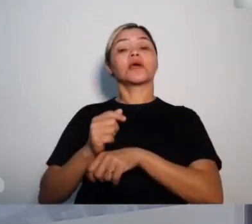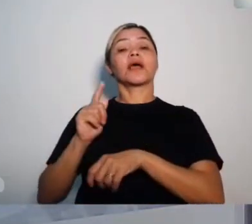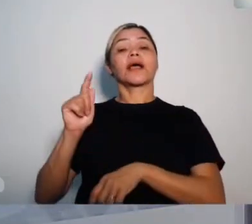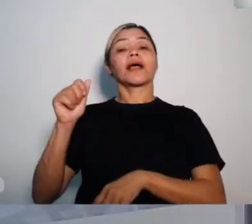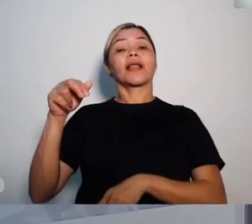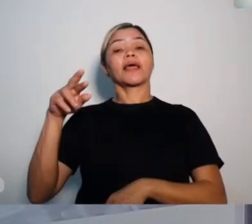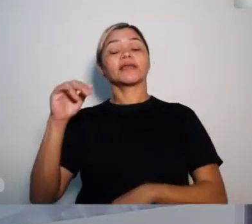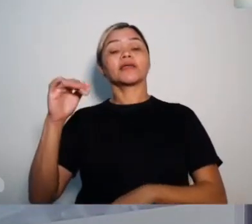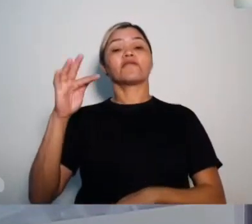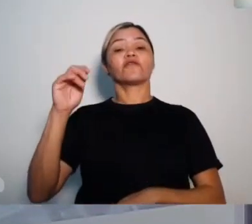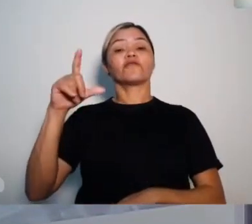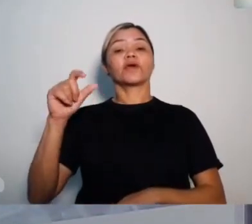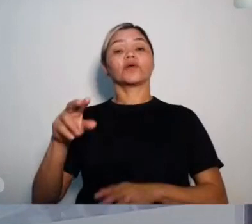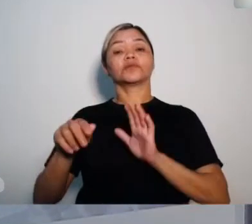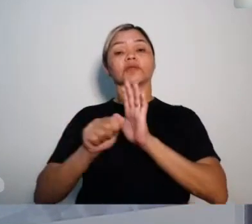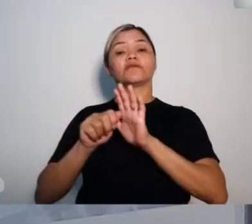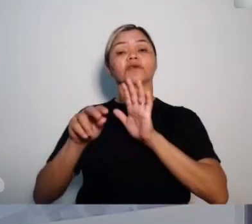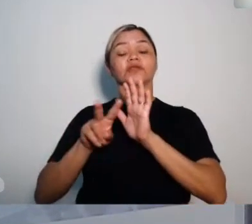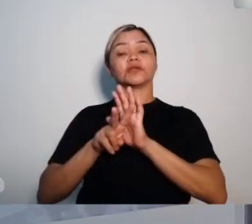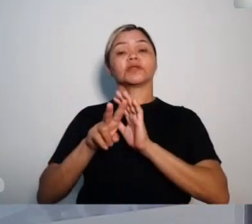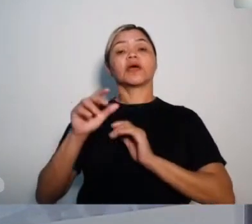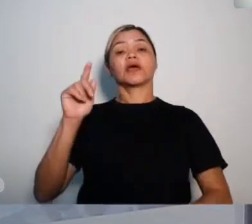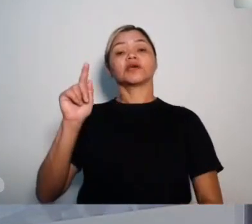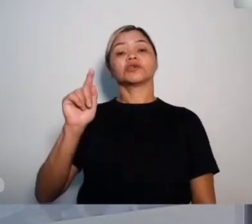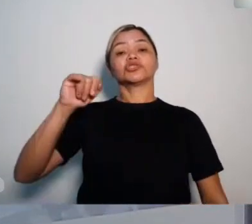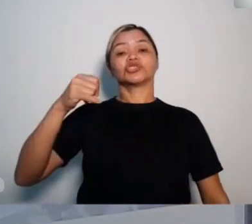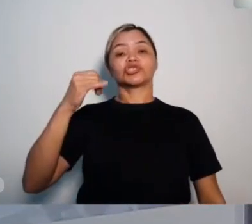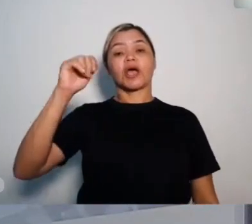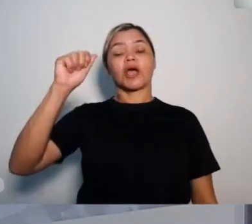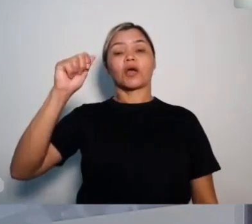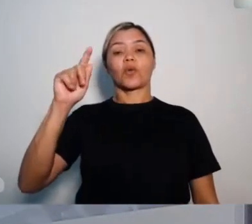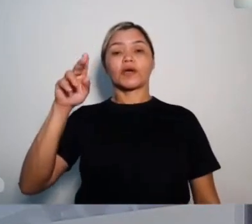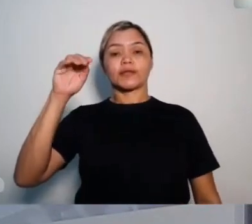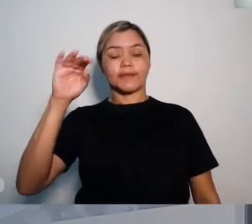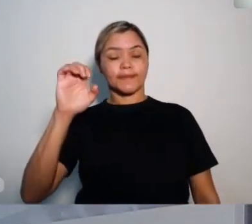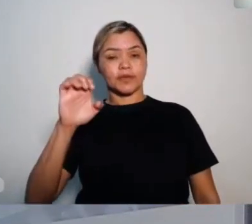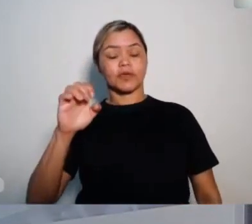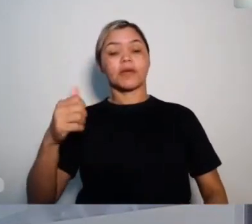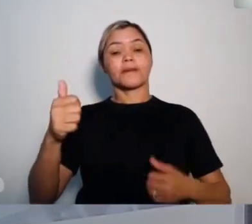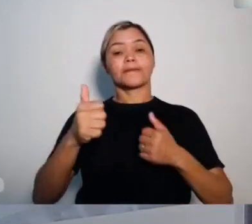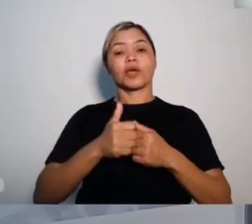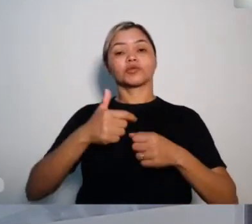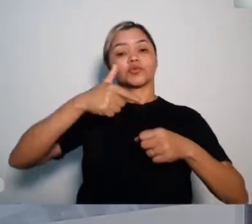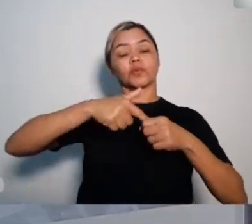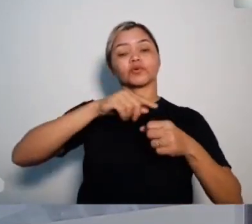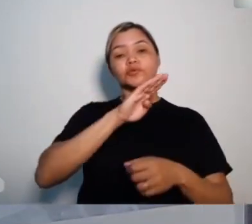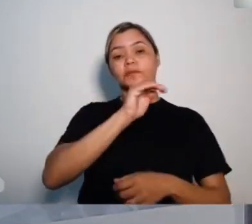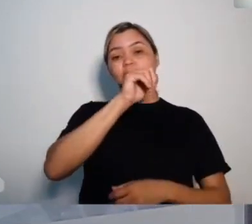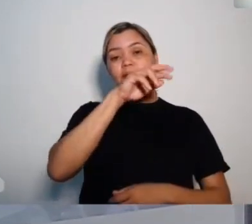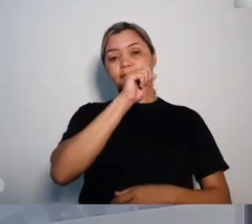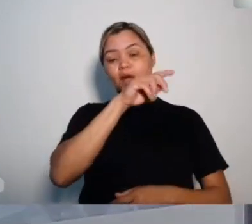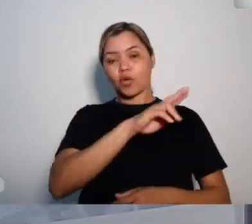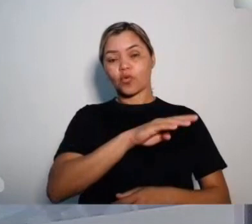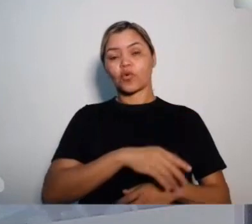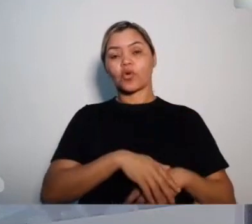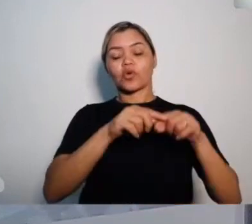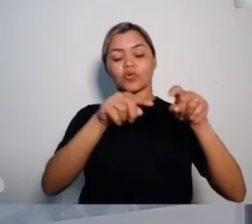Avenida Jaguaribe, que é em frente ao posto Birimbau e mais o quarteirão da frente, ali a